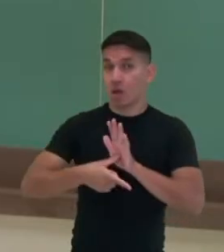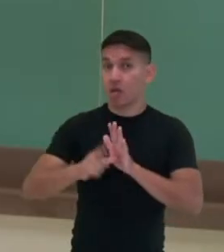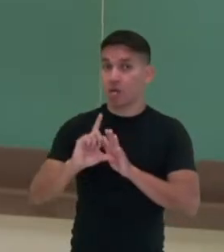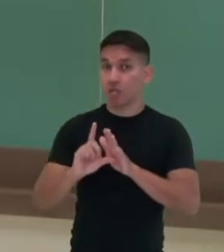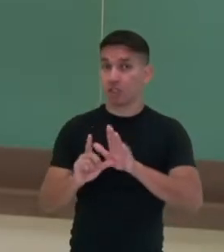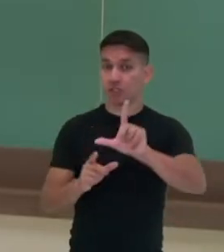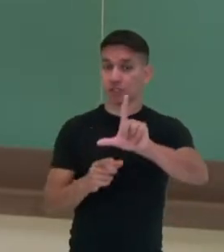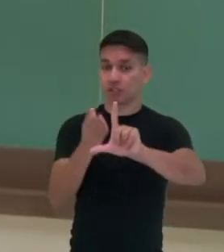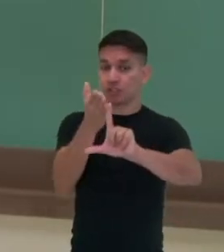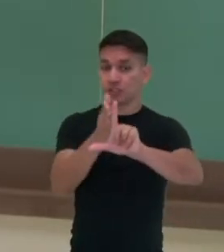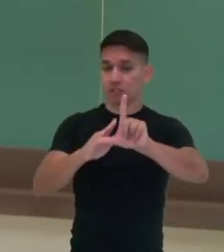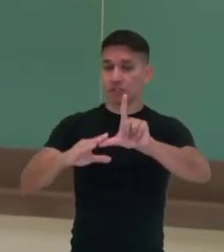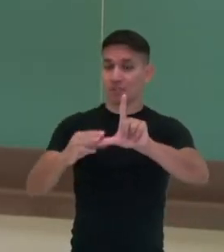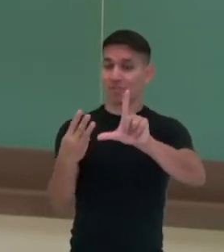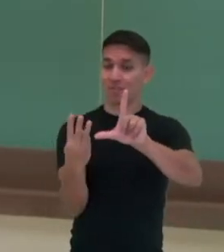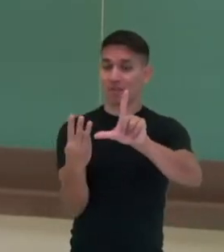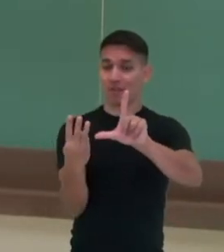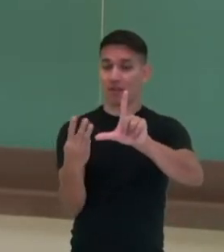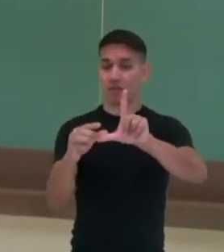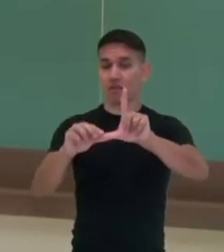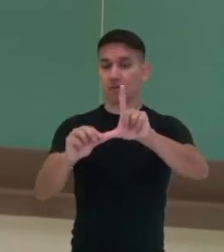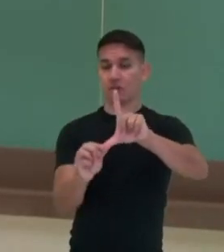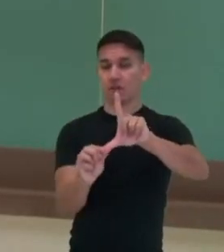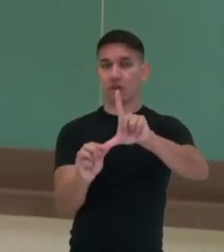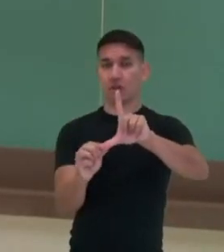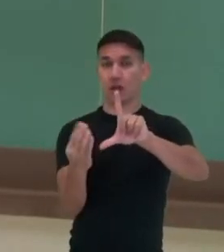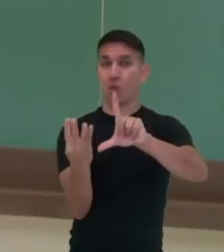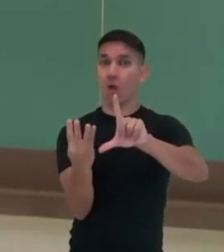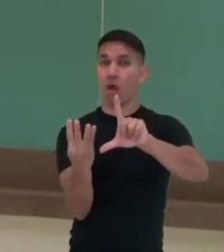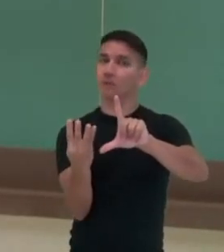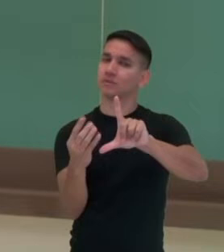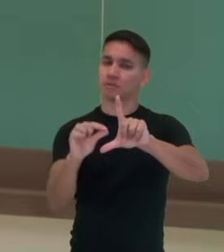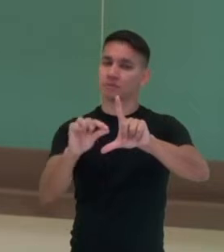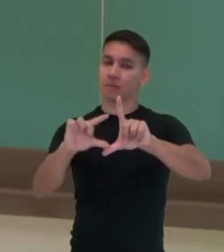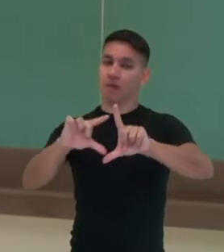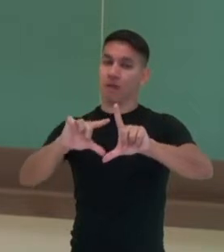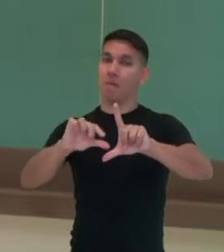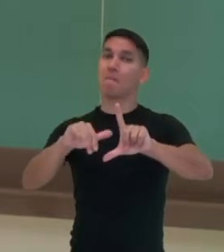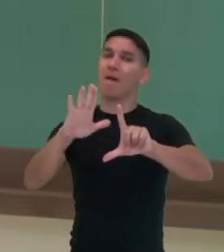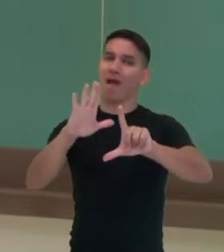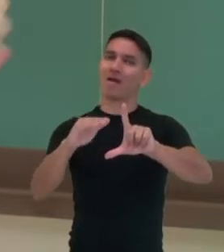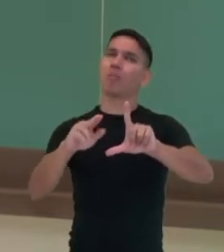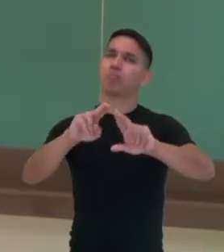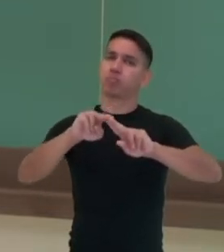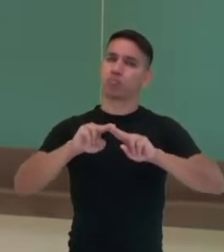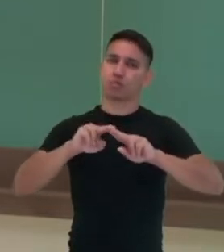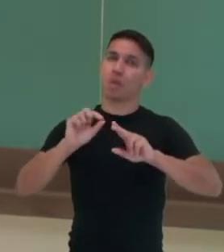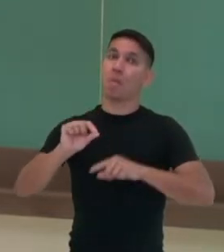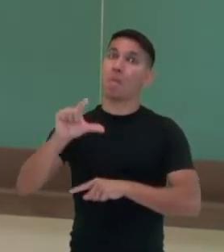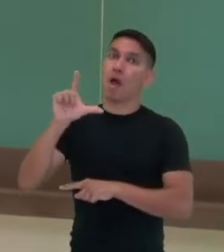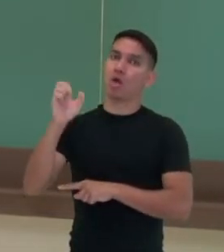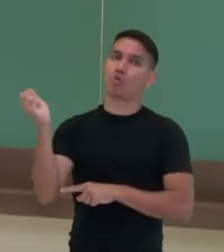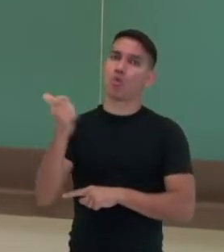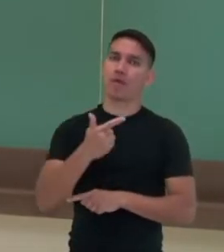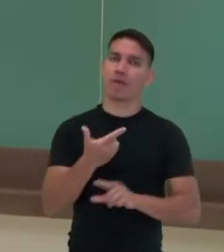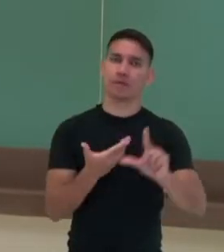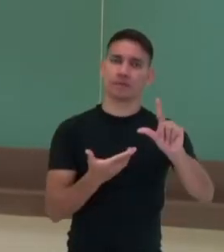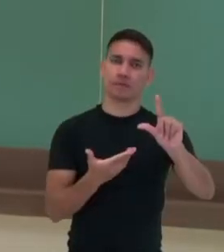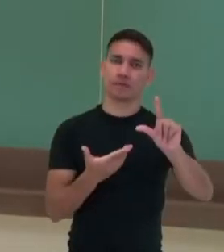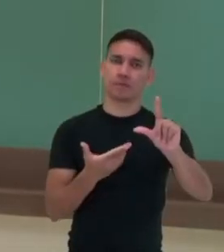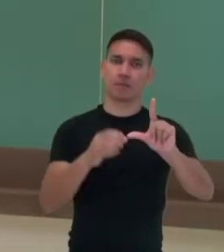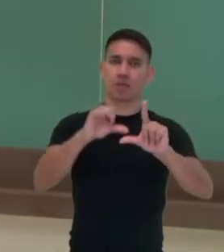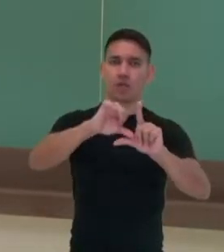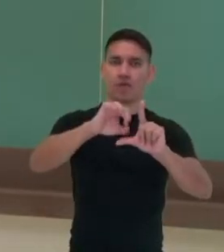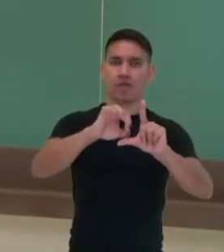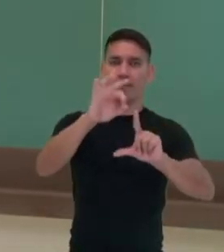3, aí né, foi lá para 4 horas, então ele aumentou um pouquinho essa angulação, né? Então é um ângulo maior, né? E